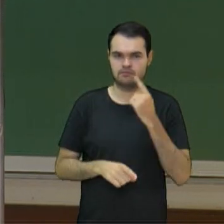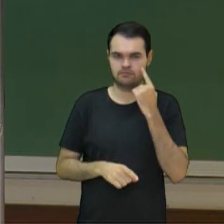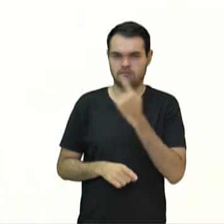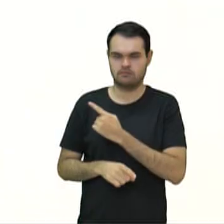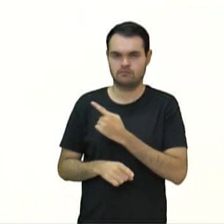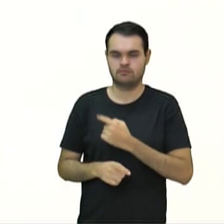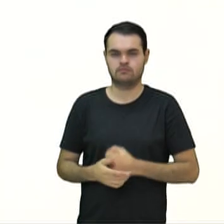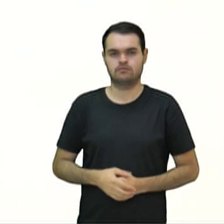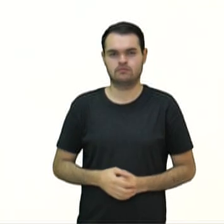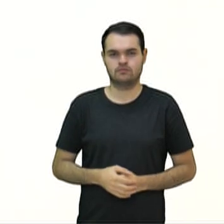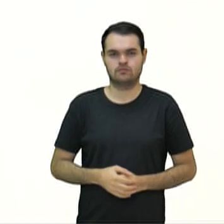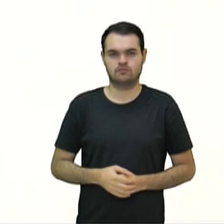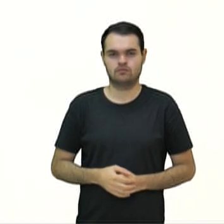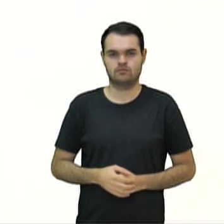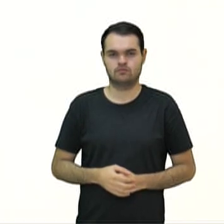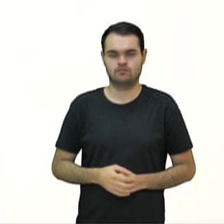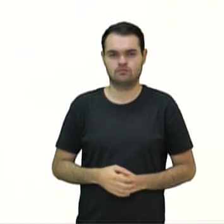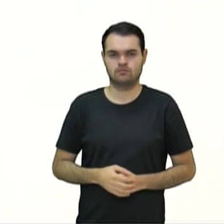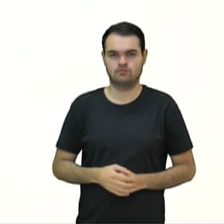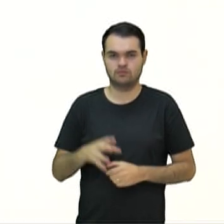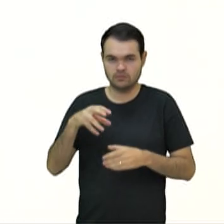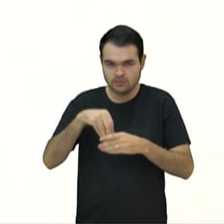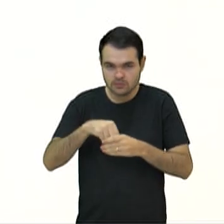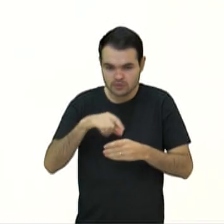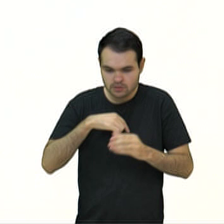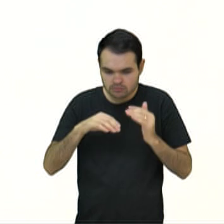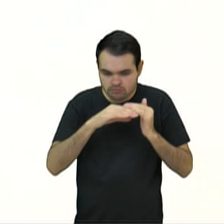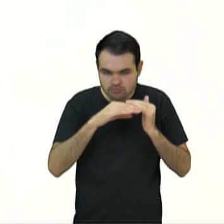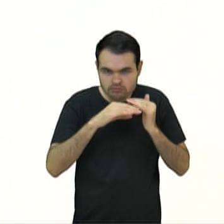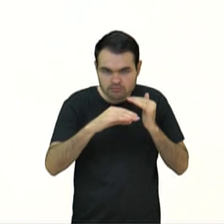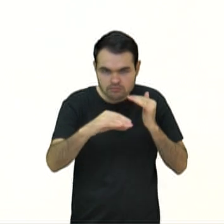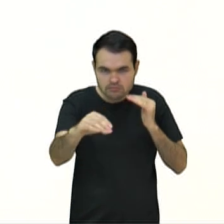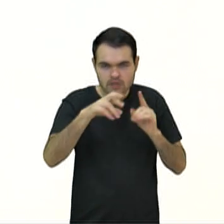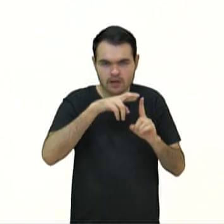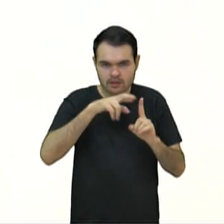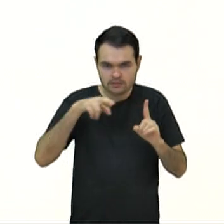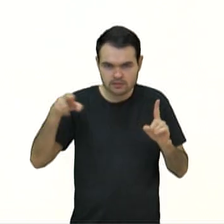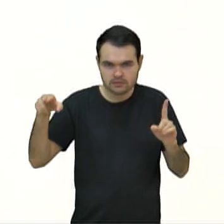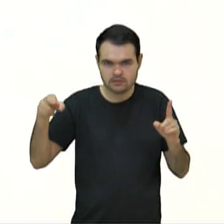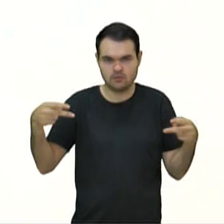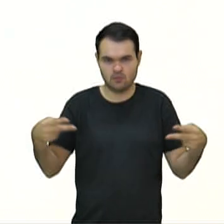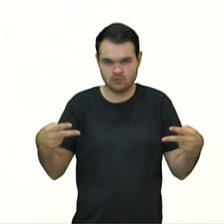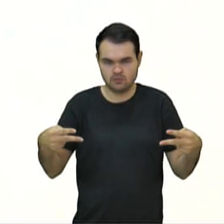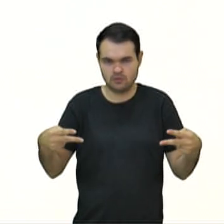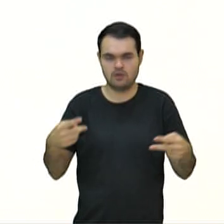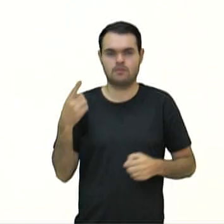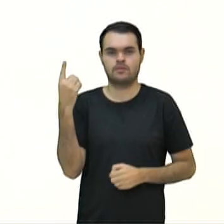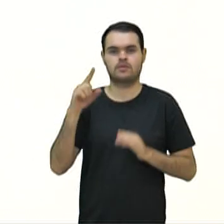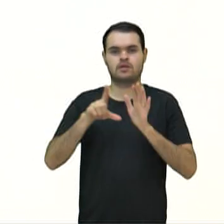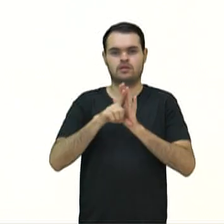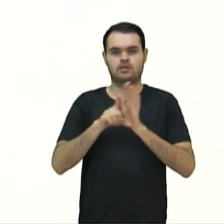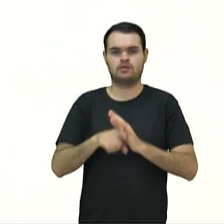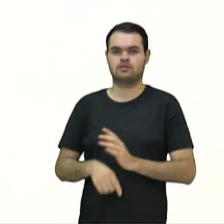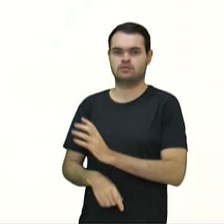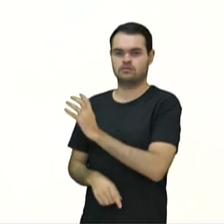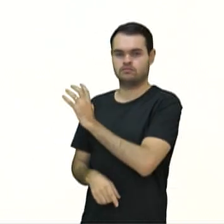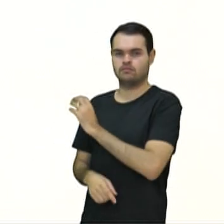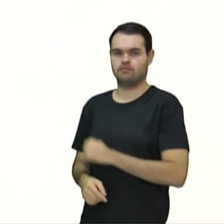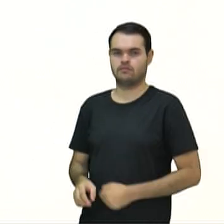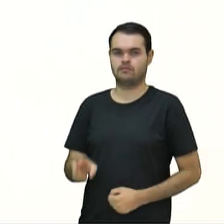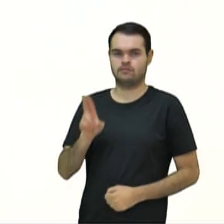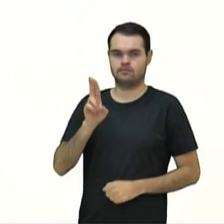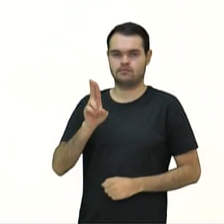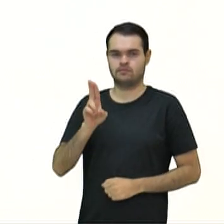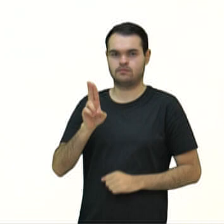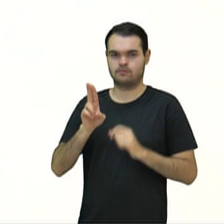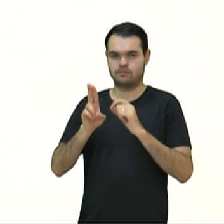Se o condutor mantém constante a sua resistência, R, a primeira lei de Ohm pode ser escrita como U é